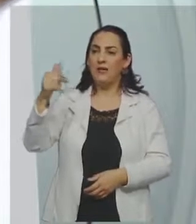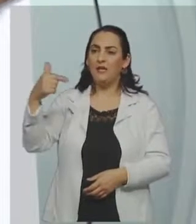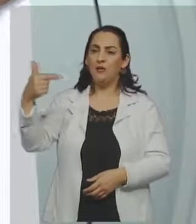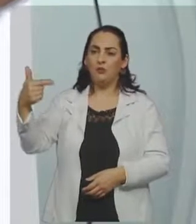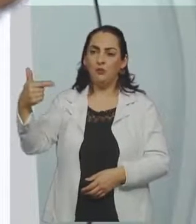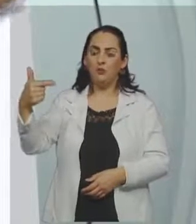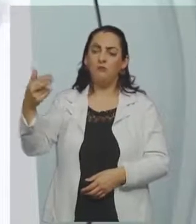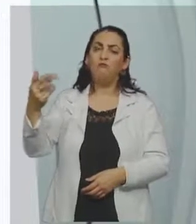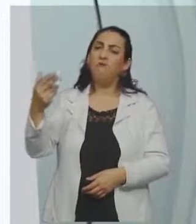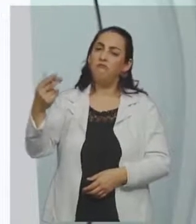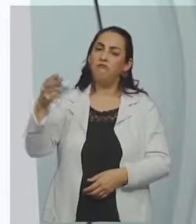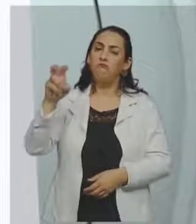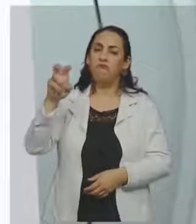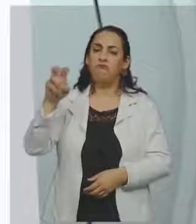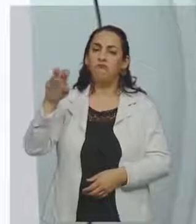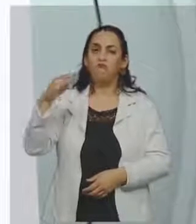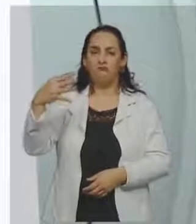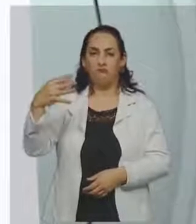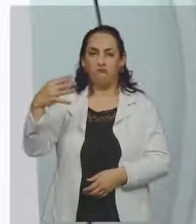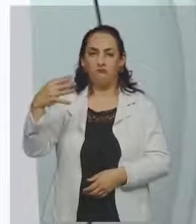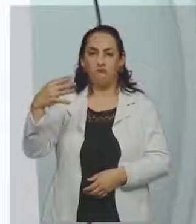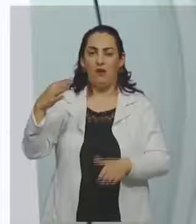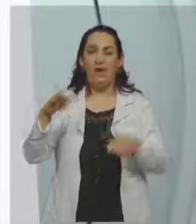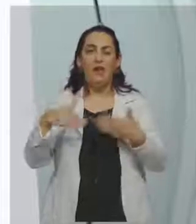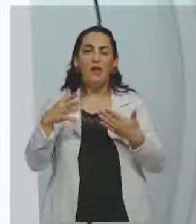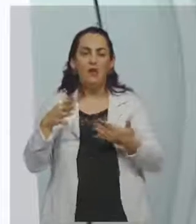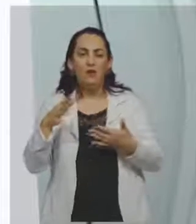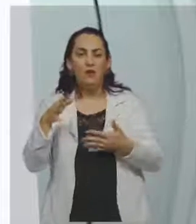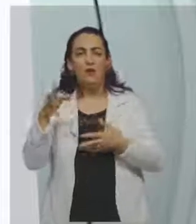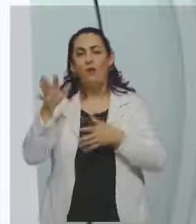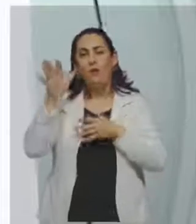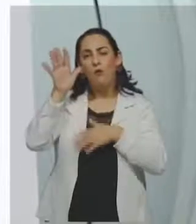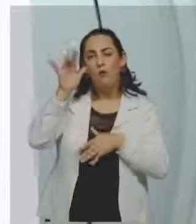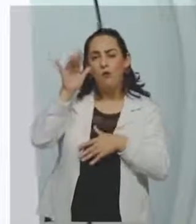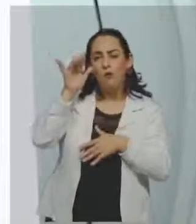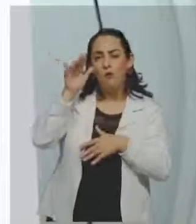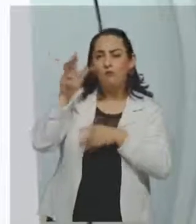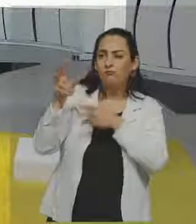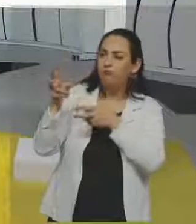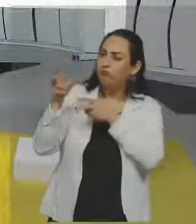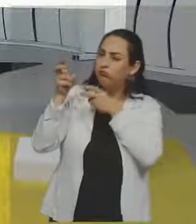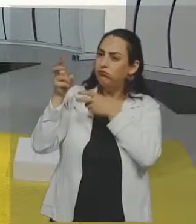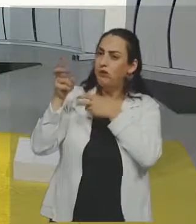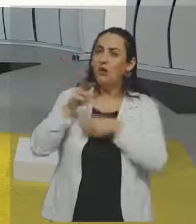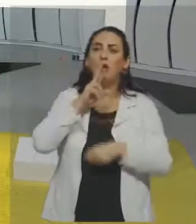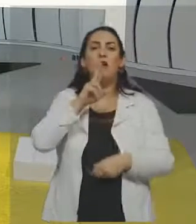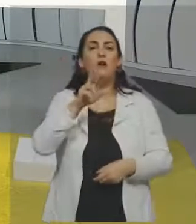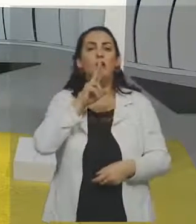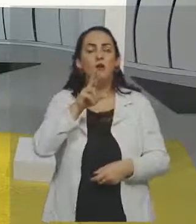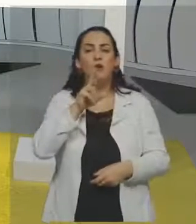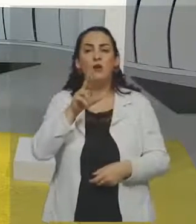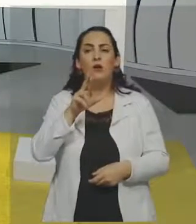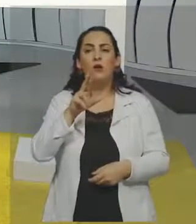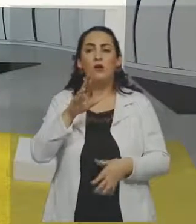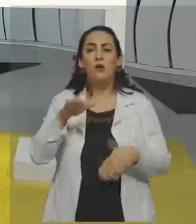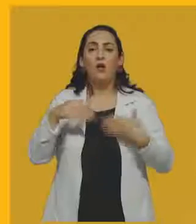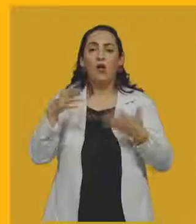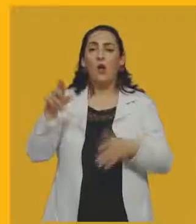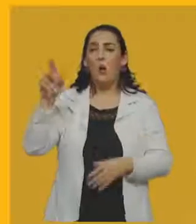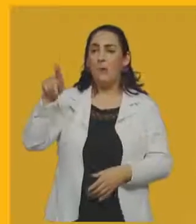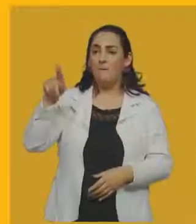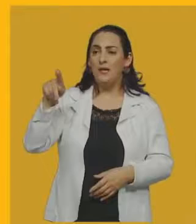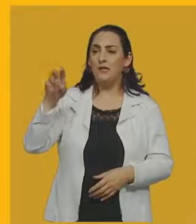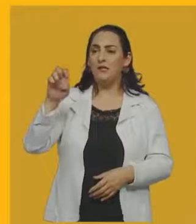a 54. Então, se olharmos aqui nas respostas, nós vamos ter o número de prótons 56,